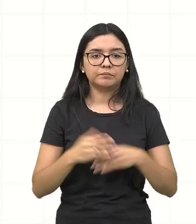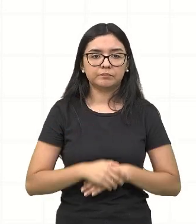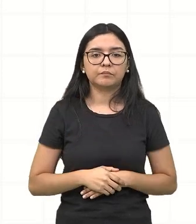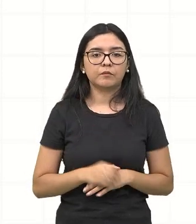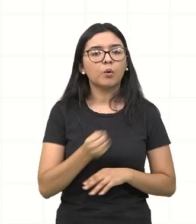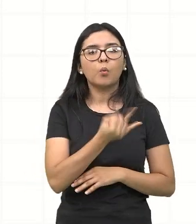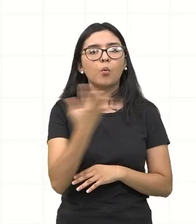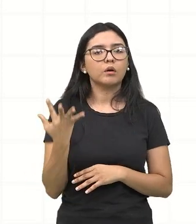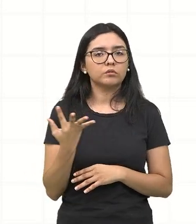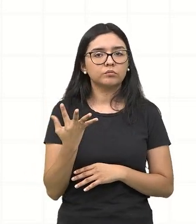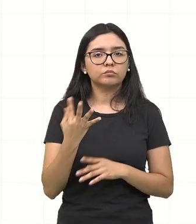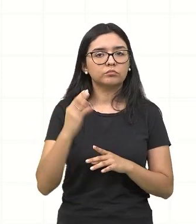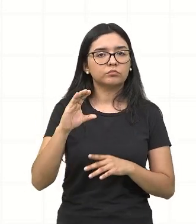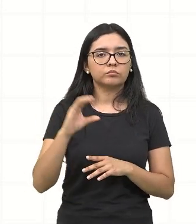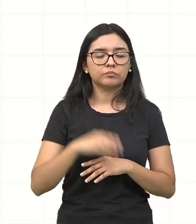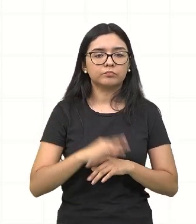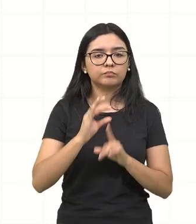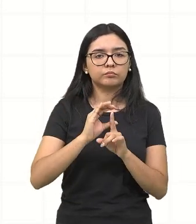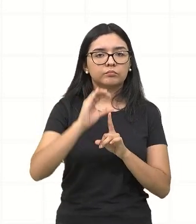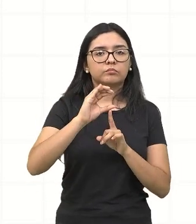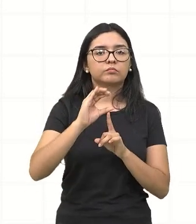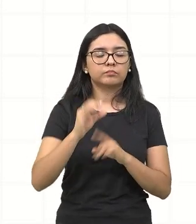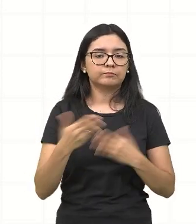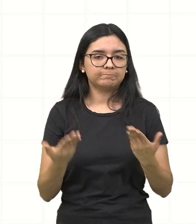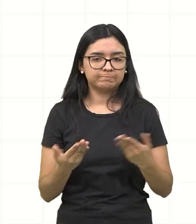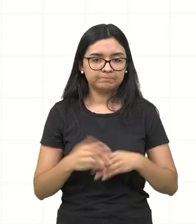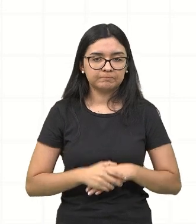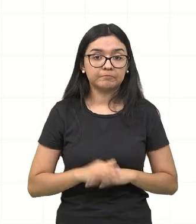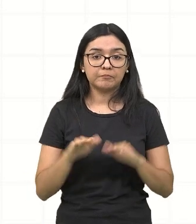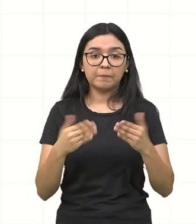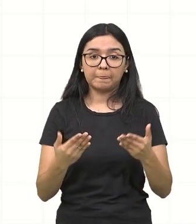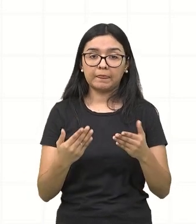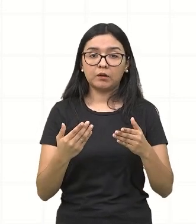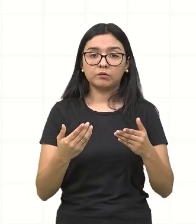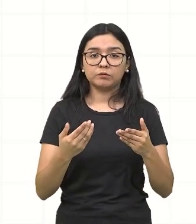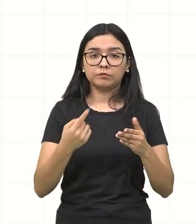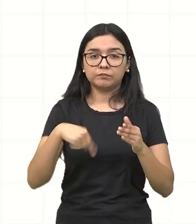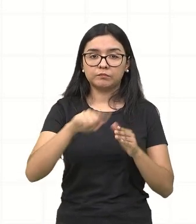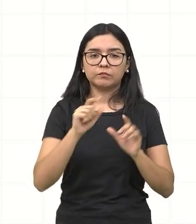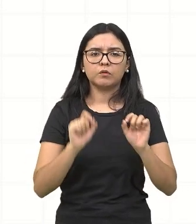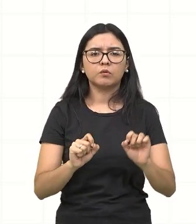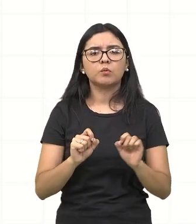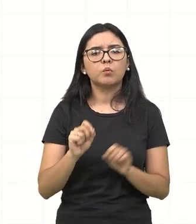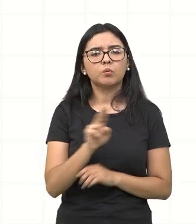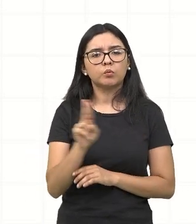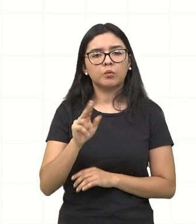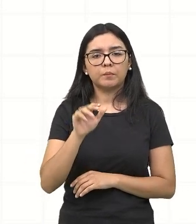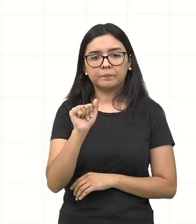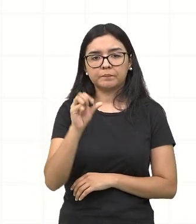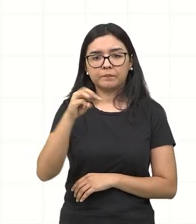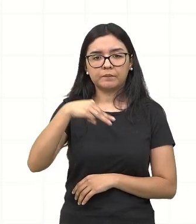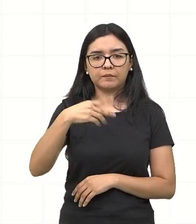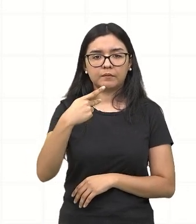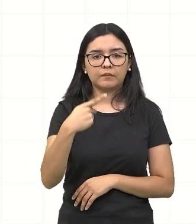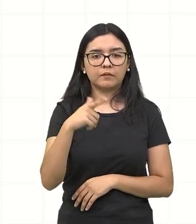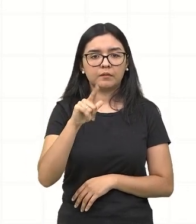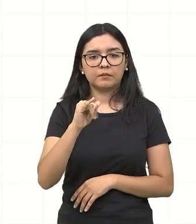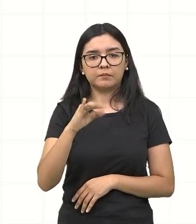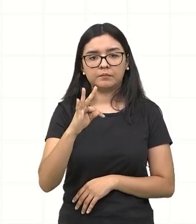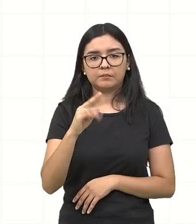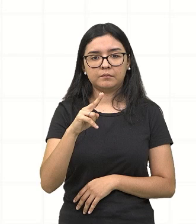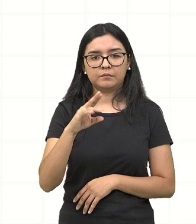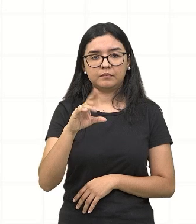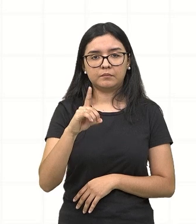graus Celsius foi a amplitude térmica? Bom, pessoal, quando falar para você de amplitude térmica, estamos falando de temperatura e